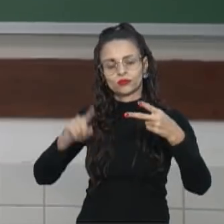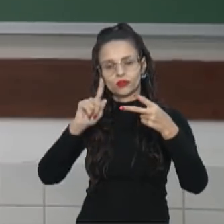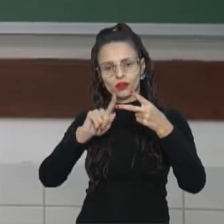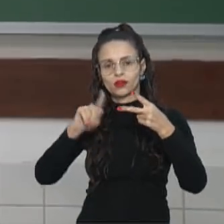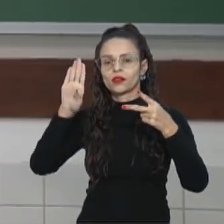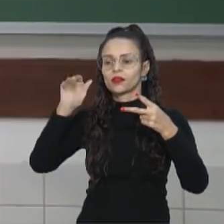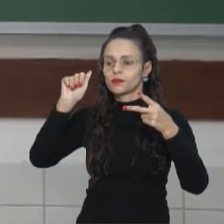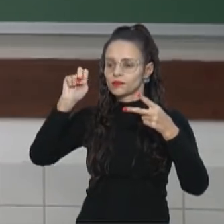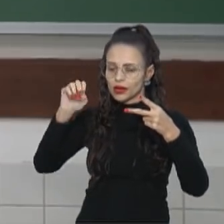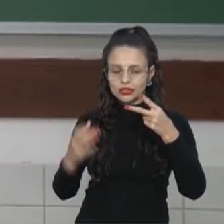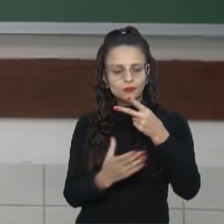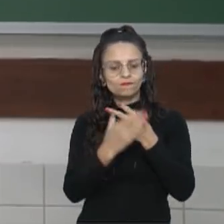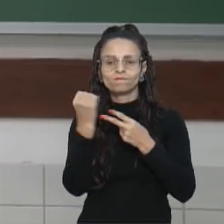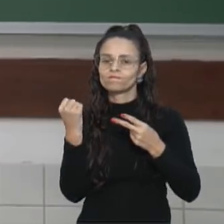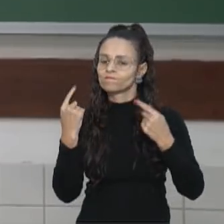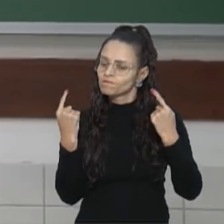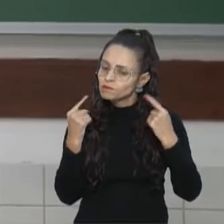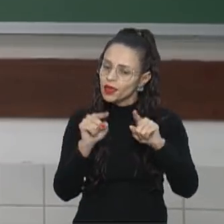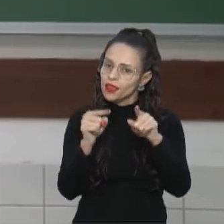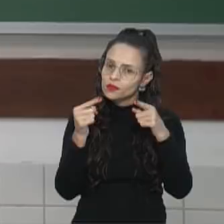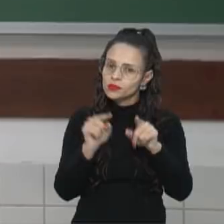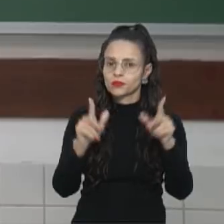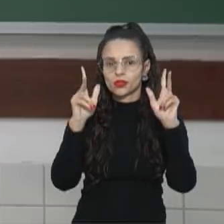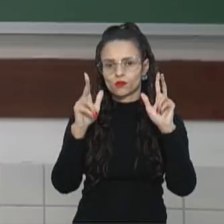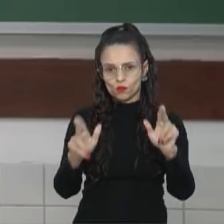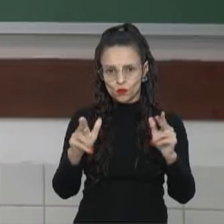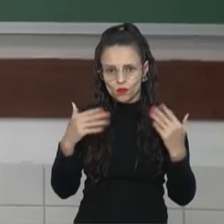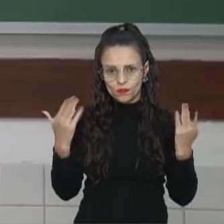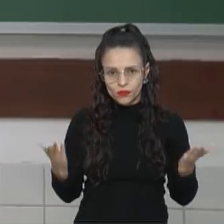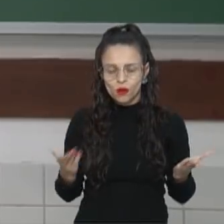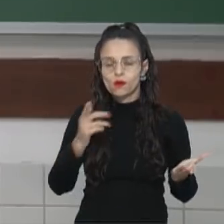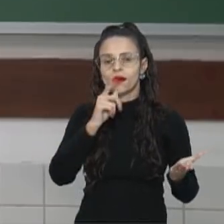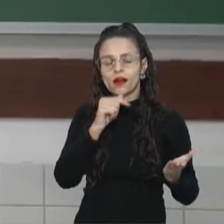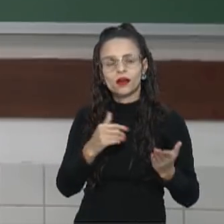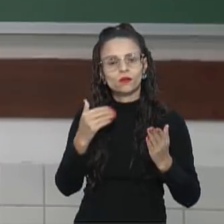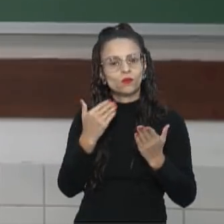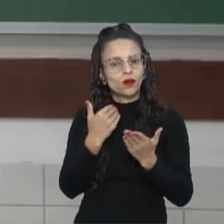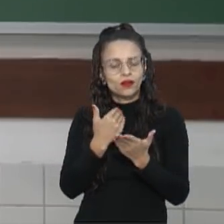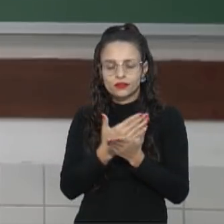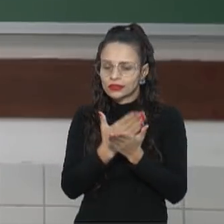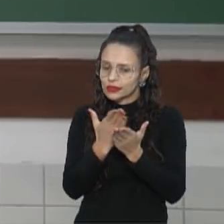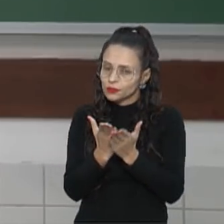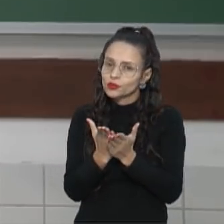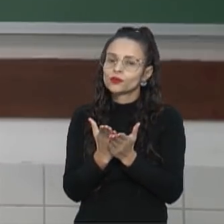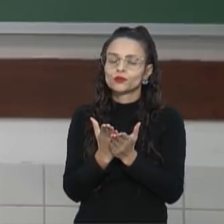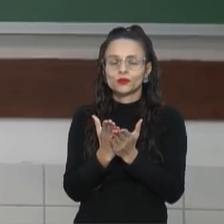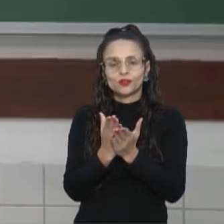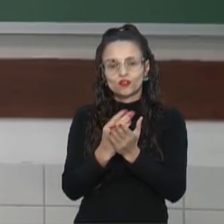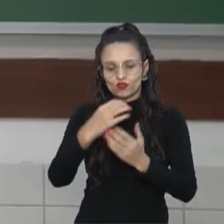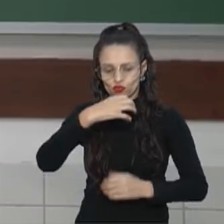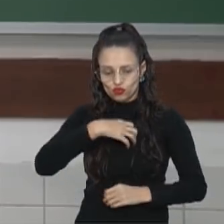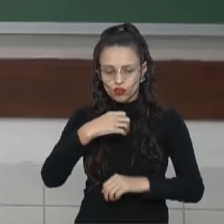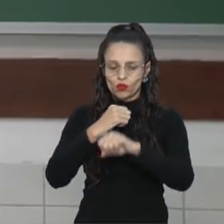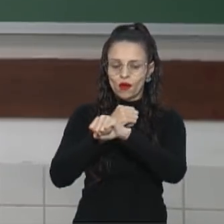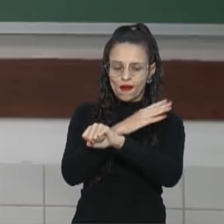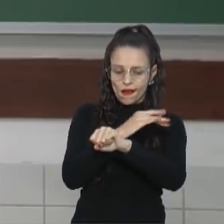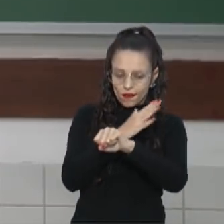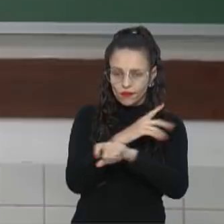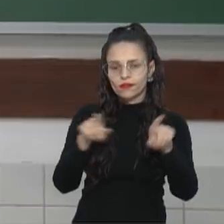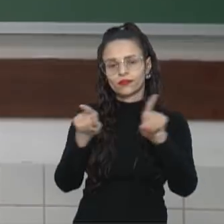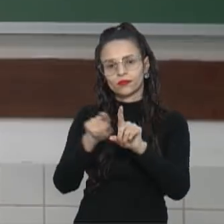ela libera OH- e nas mesmas quantidades. Então ela está o tempo todo se comportando como ácido, e o tempo todo se comportando